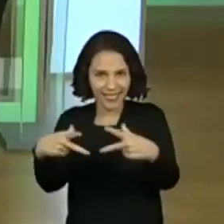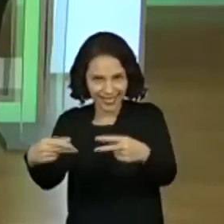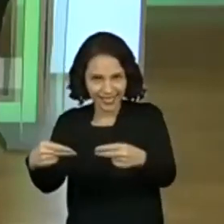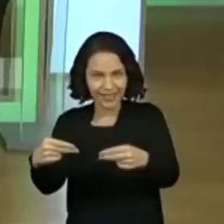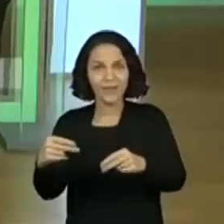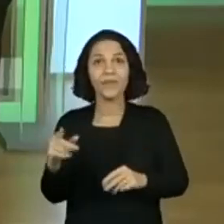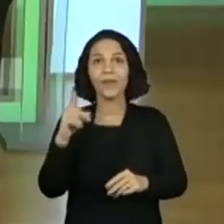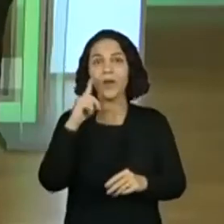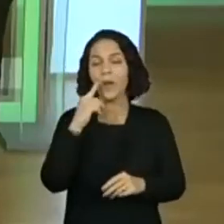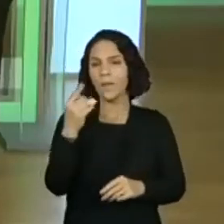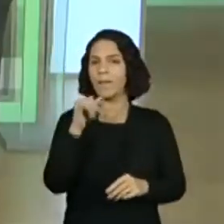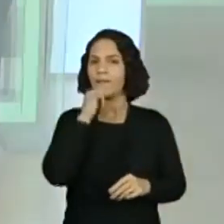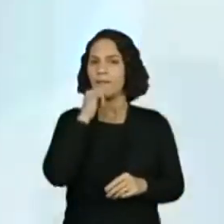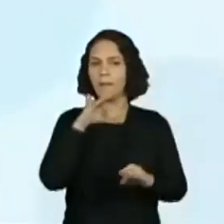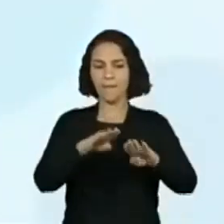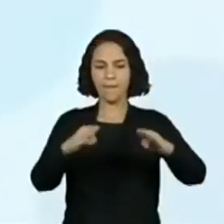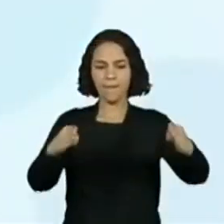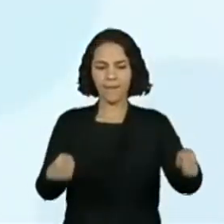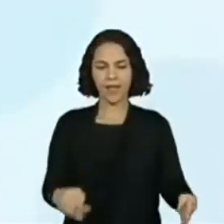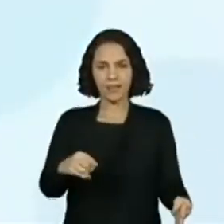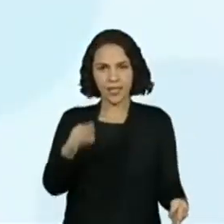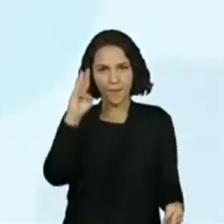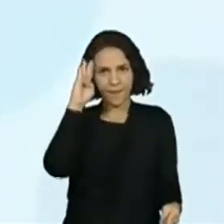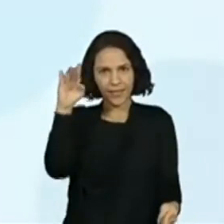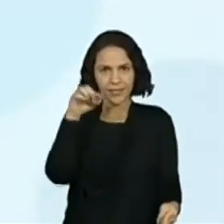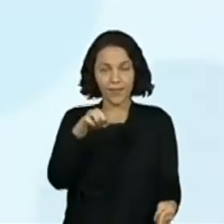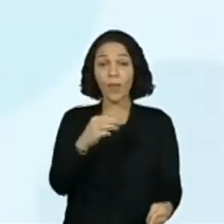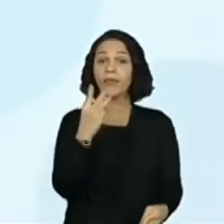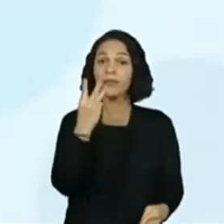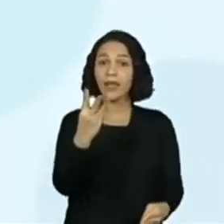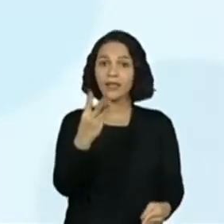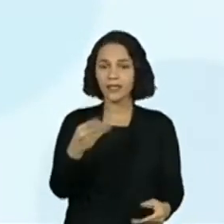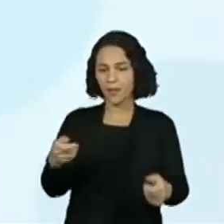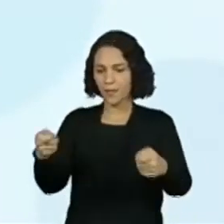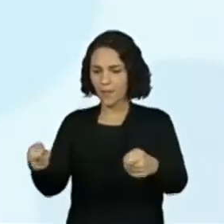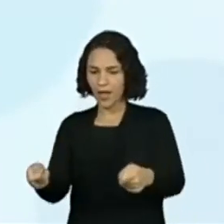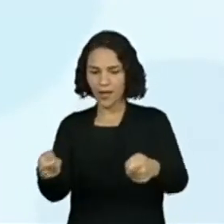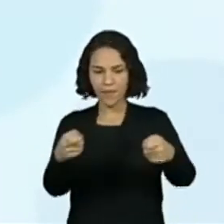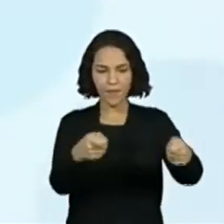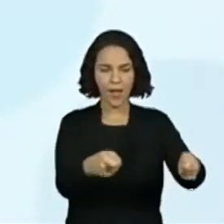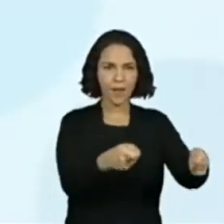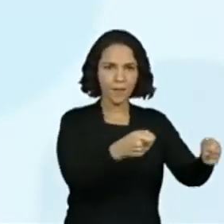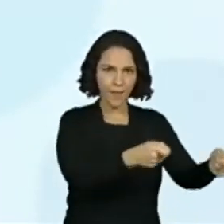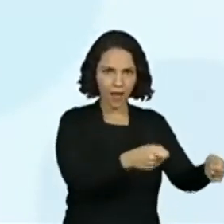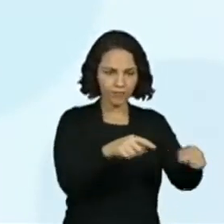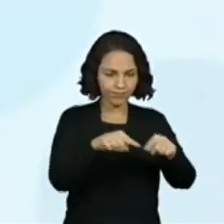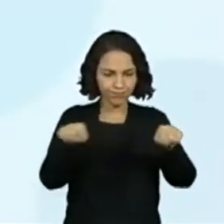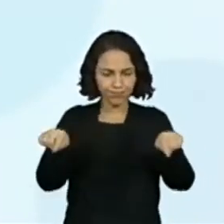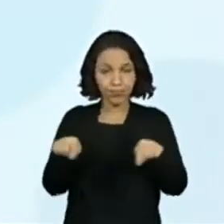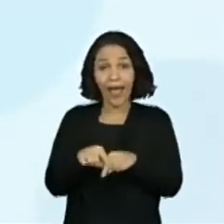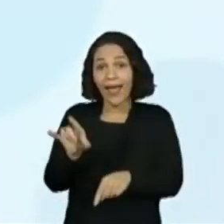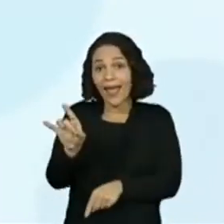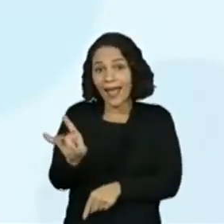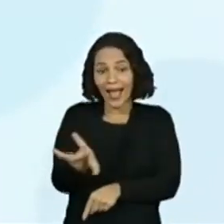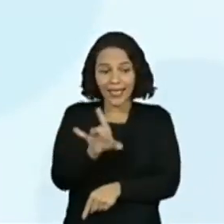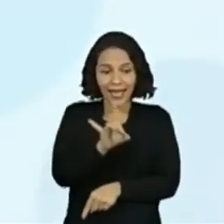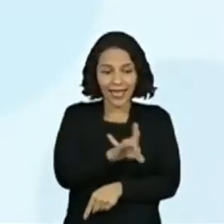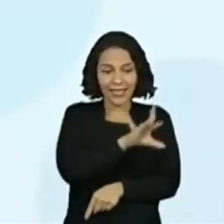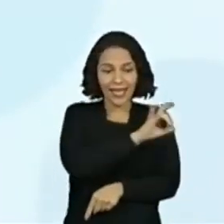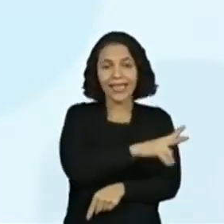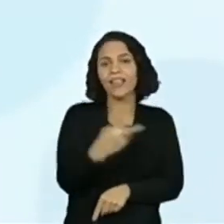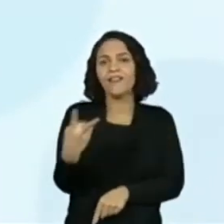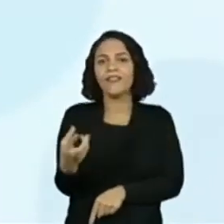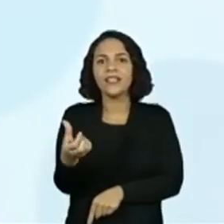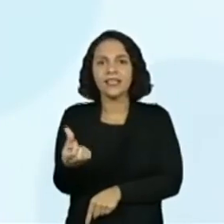nessa mesa central haviam três bandejas com 26 lembrancinhas em cada